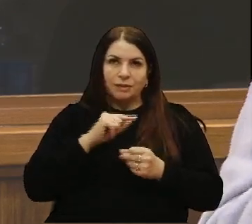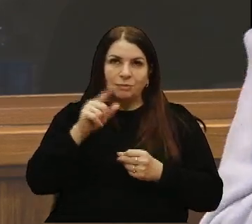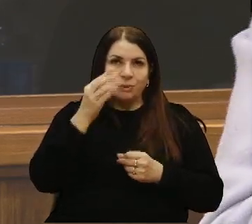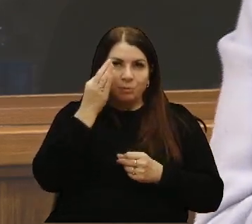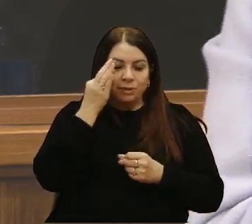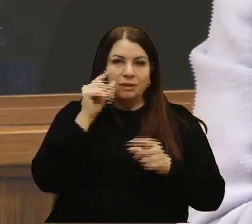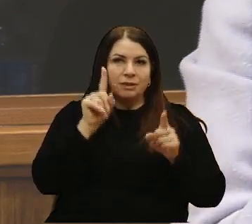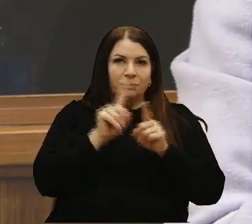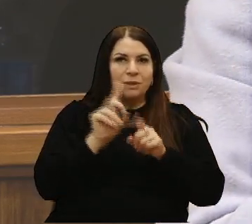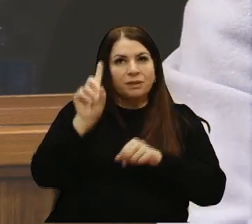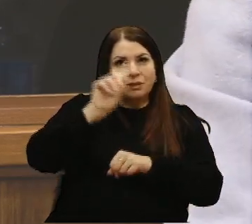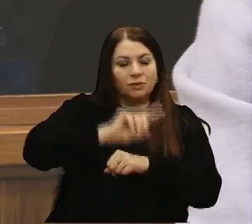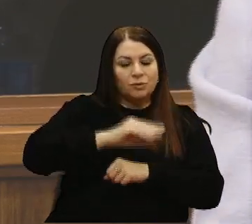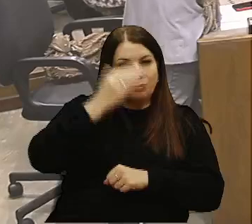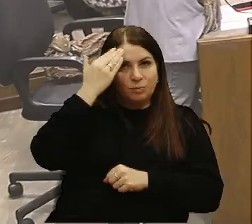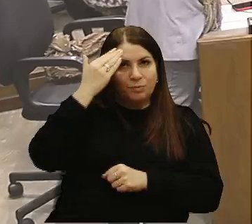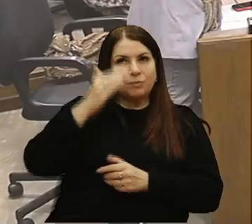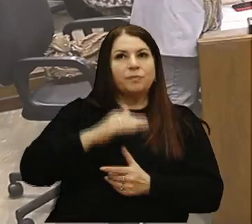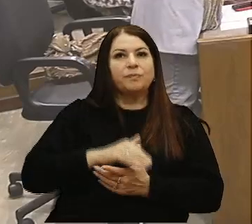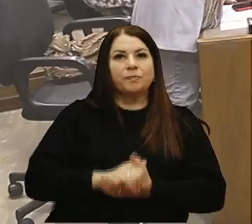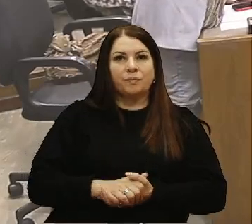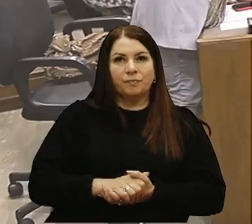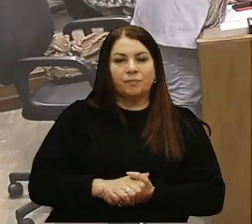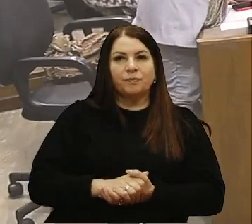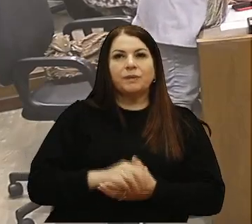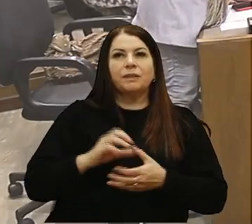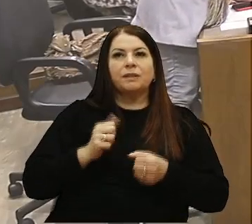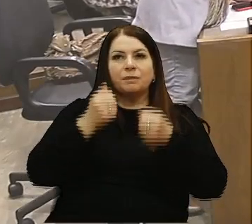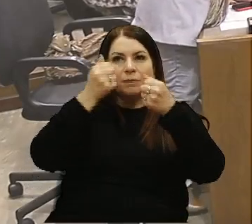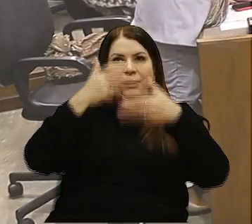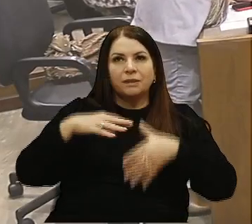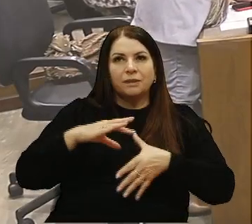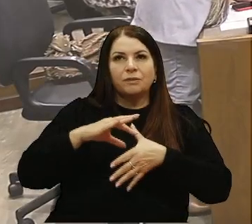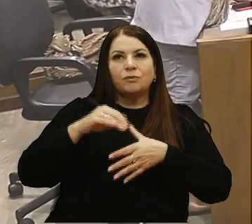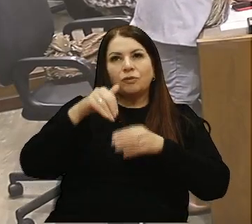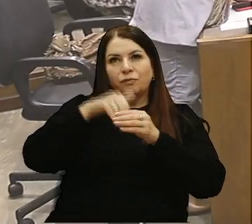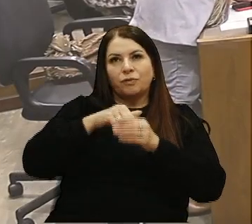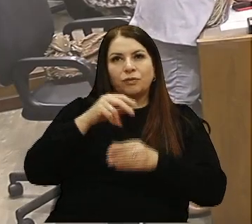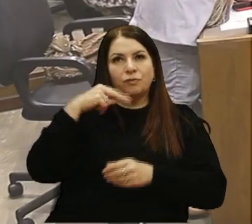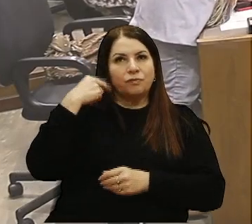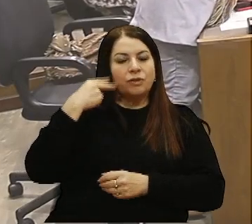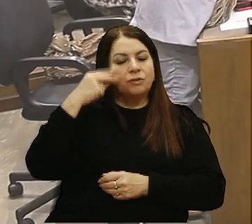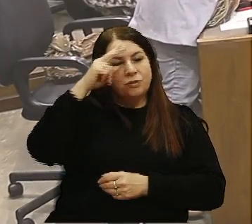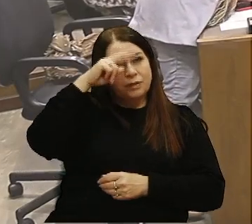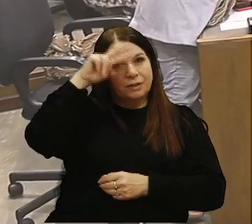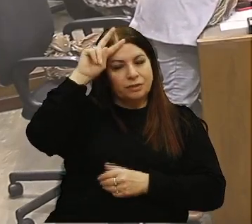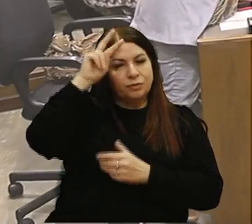presente também nesse dia. Obrigada. Declaração de voto, vereador Edson da Rosa.